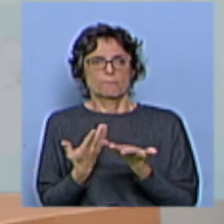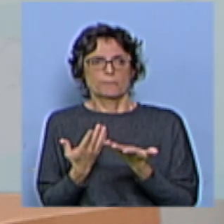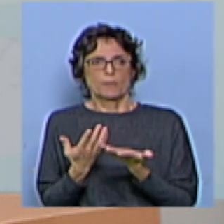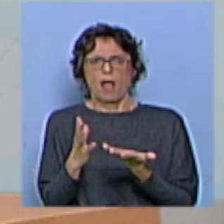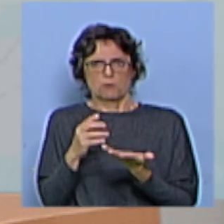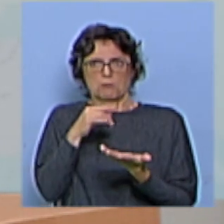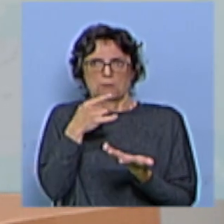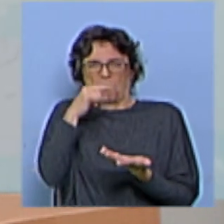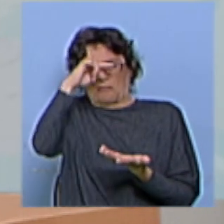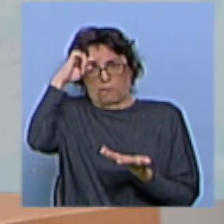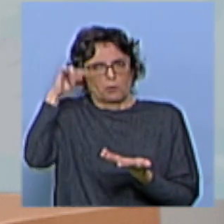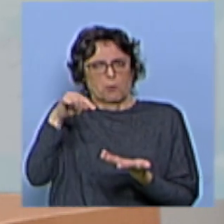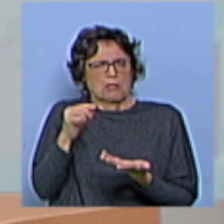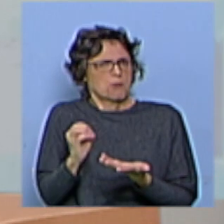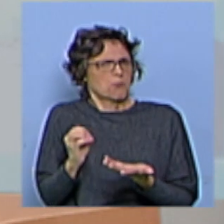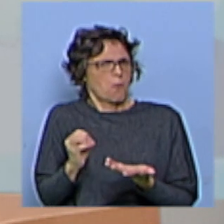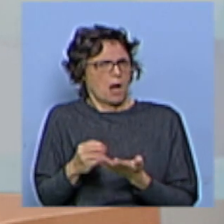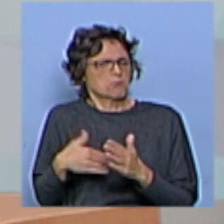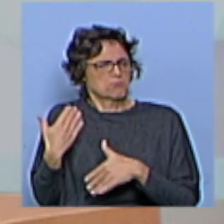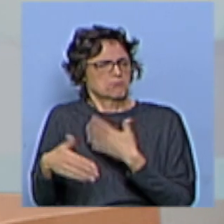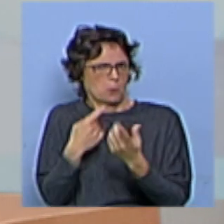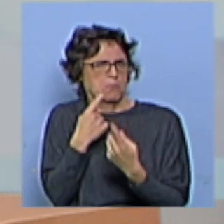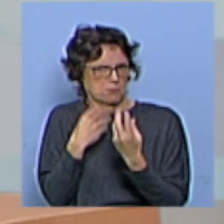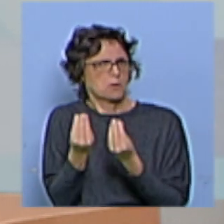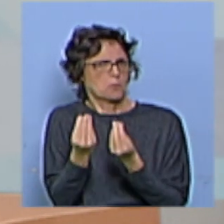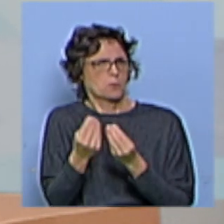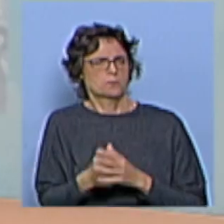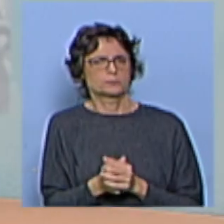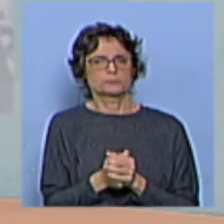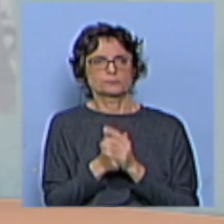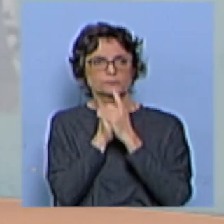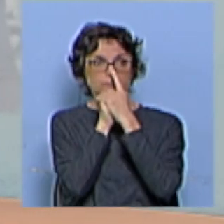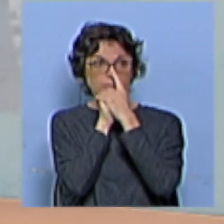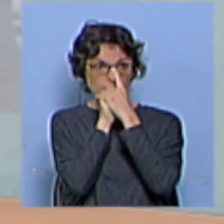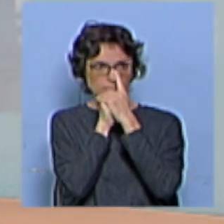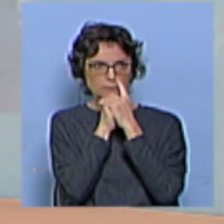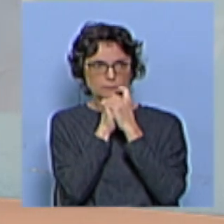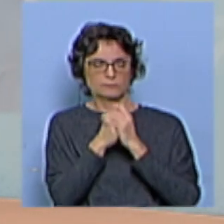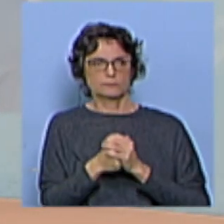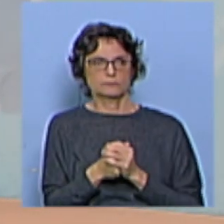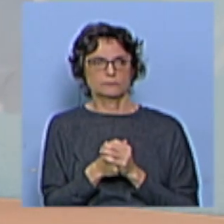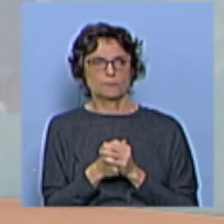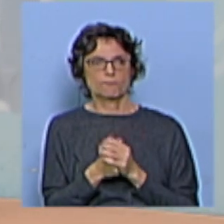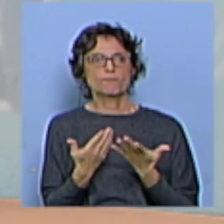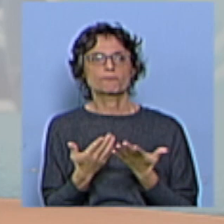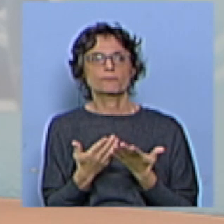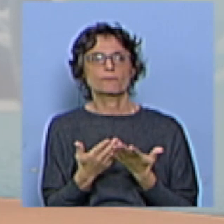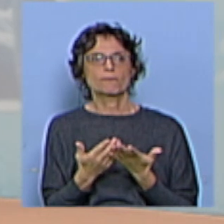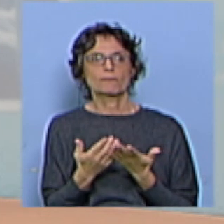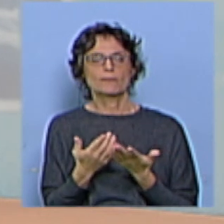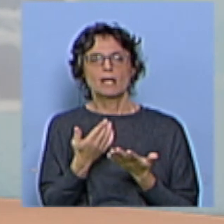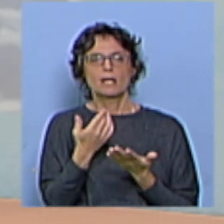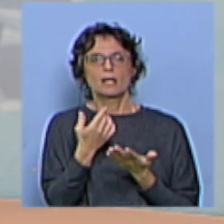dificuldade nesse sentido. Estávamos a falar aqui da necessidade dos portugueses